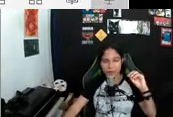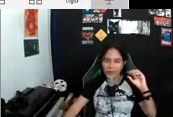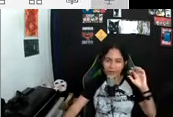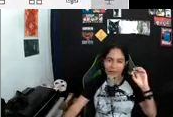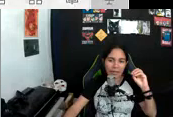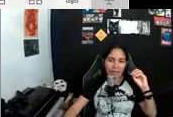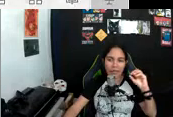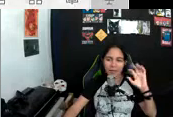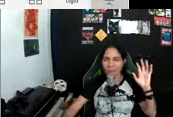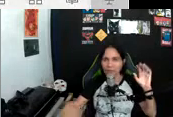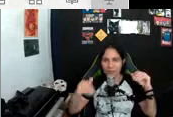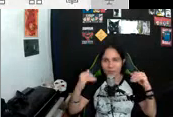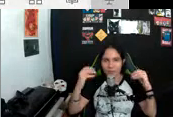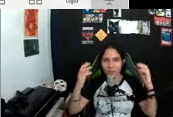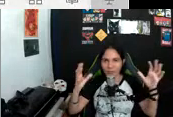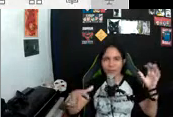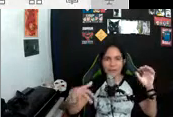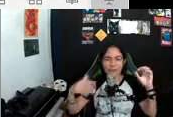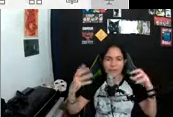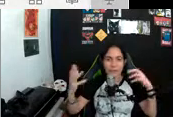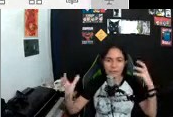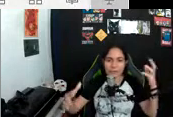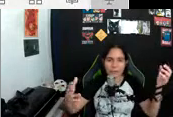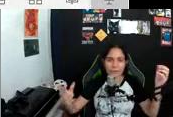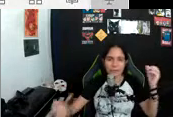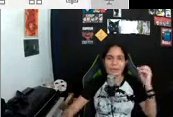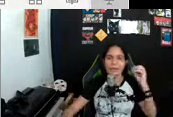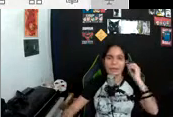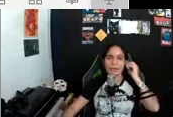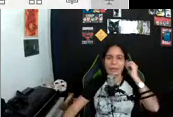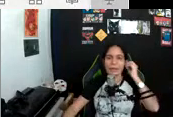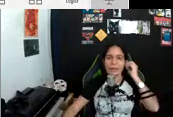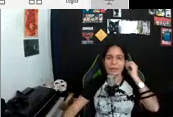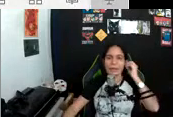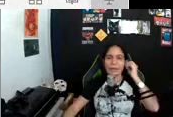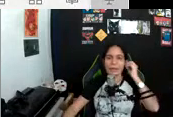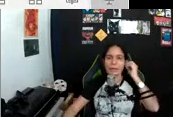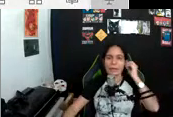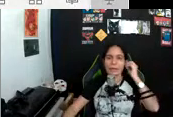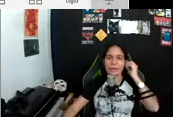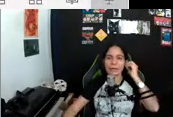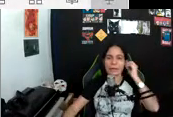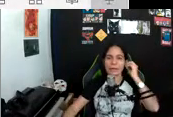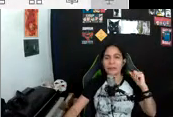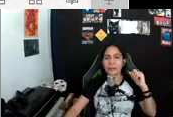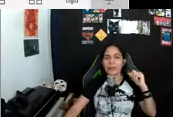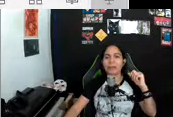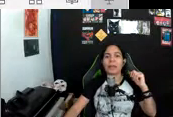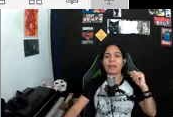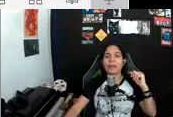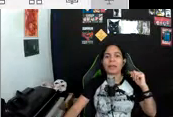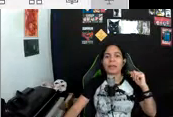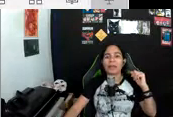Também vinculada à lei, aos países, o exercício do país e tal. Então, foi